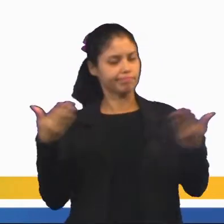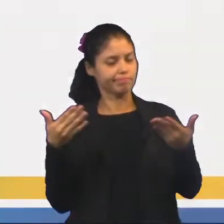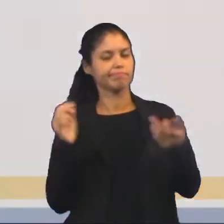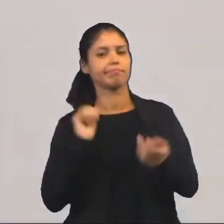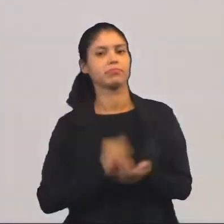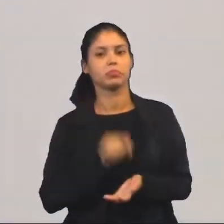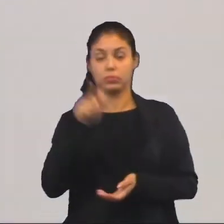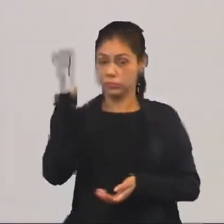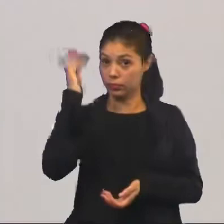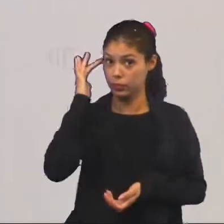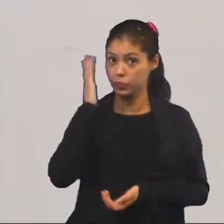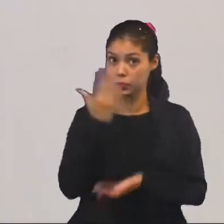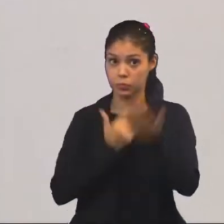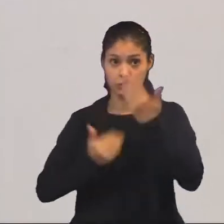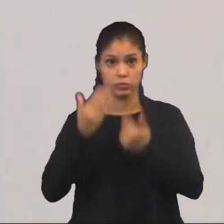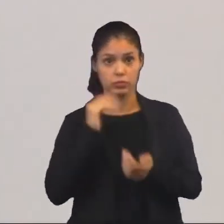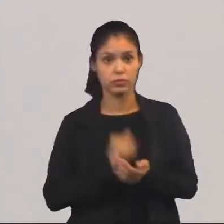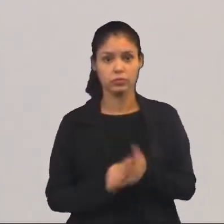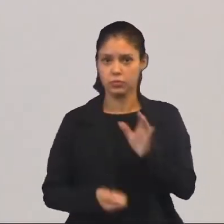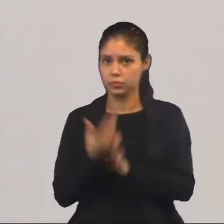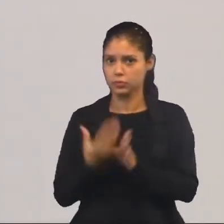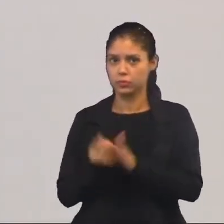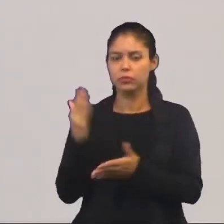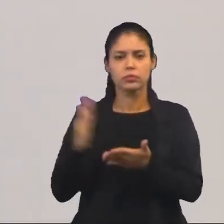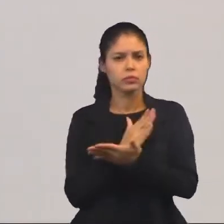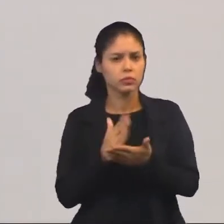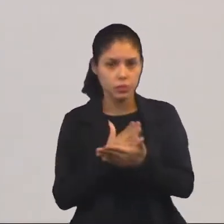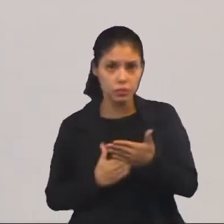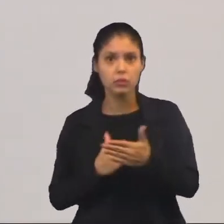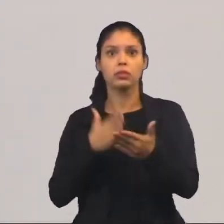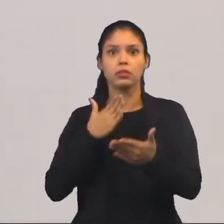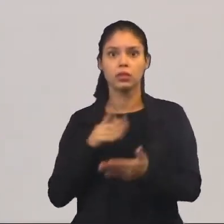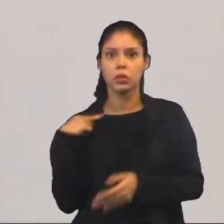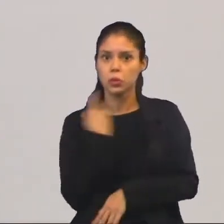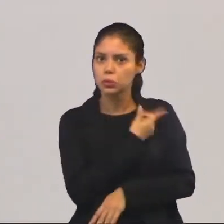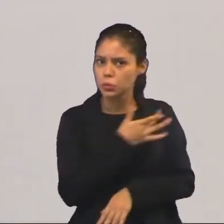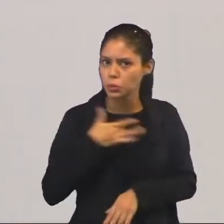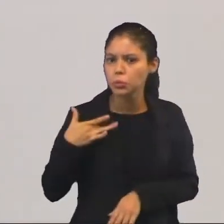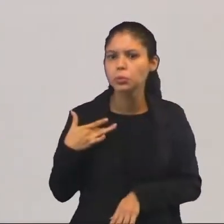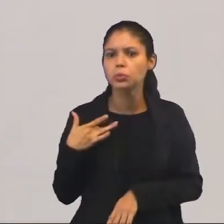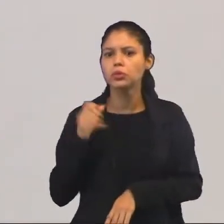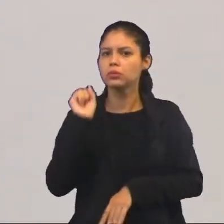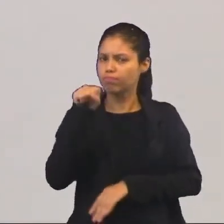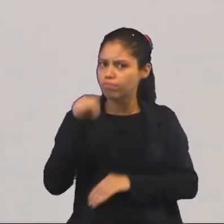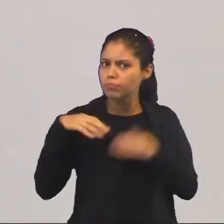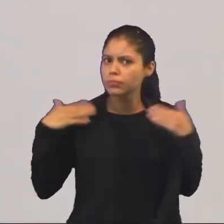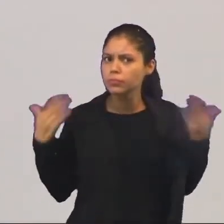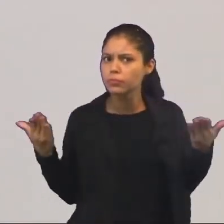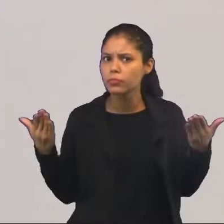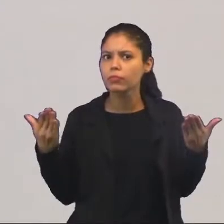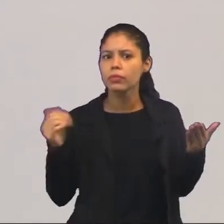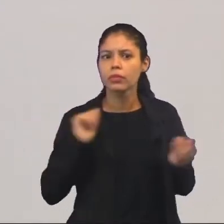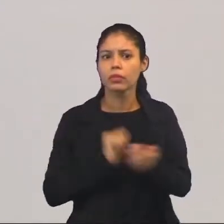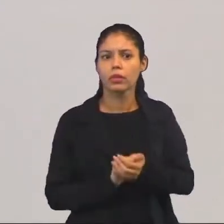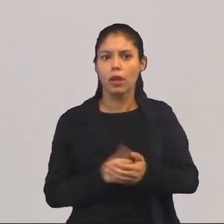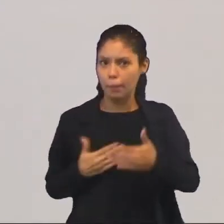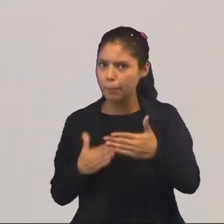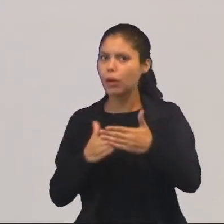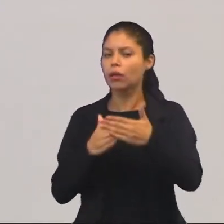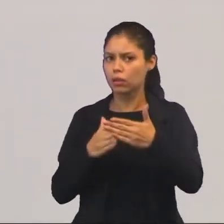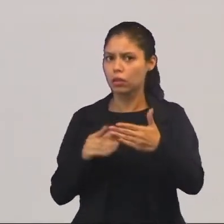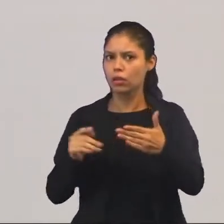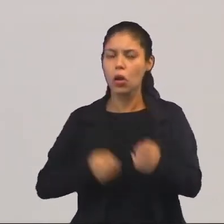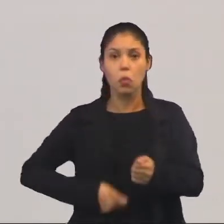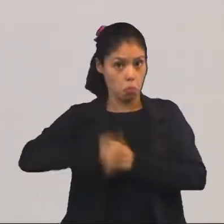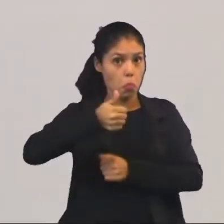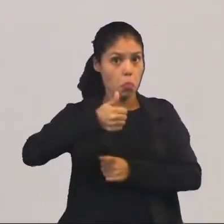vocês? Vocês acham que os alimentos eles vão gerar algum impacto na nossa saúde? E se sim, será que esses impactos serão